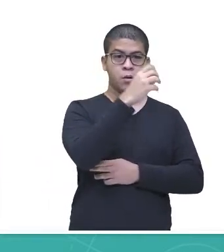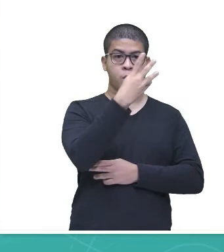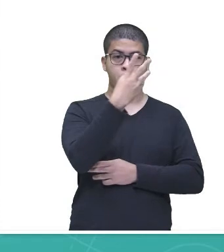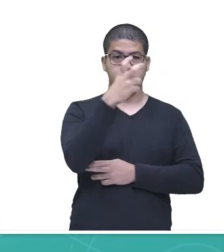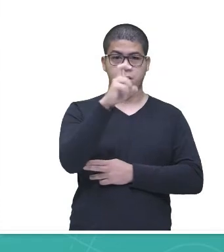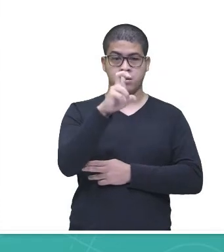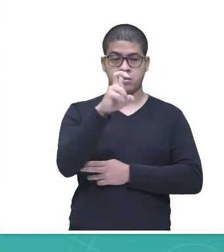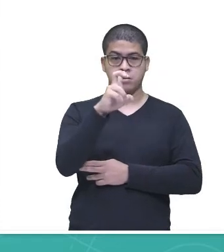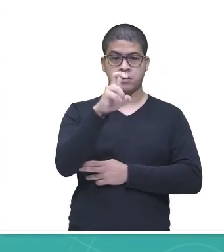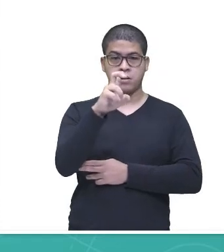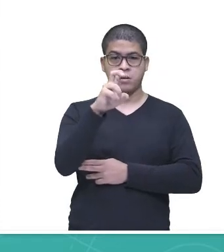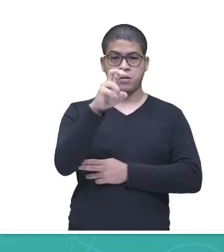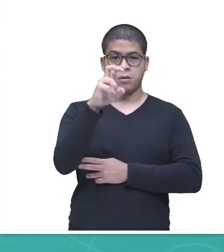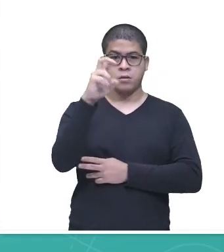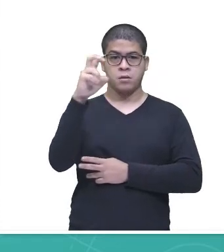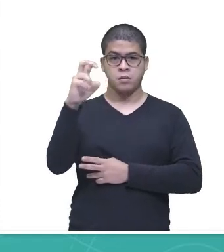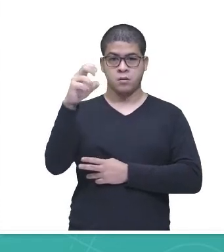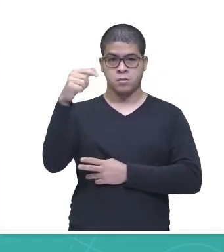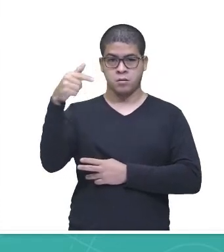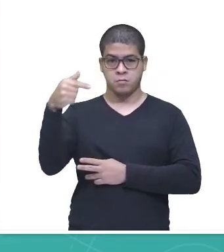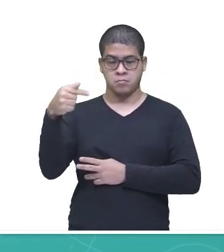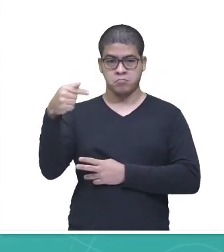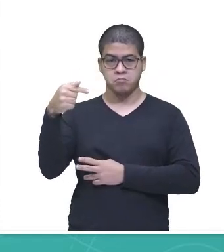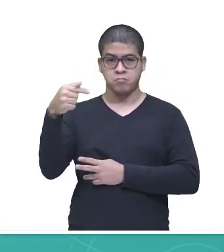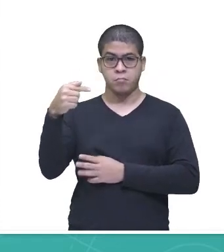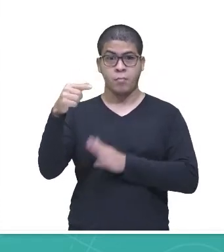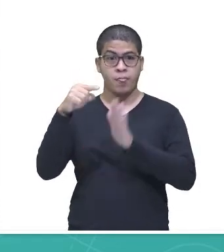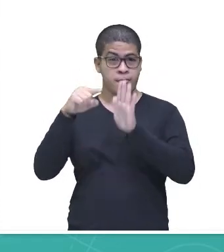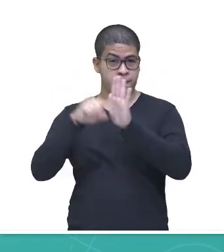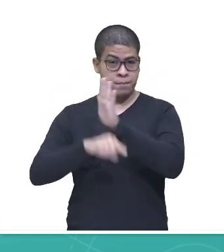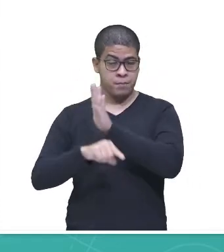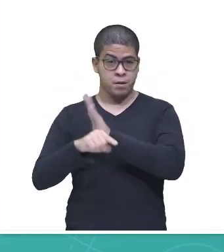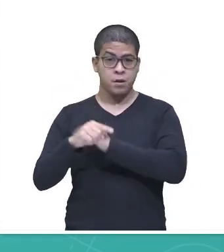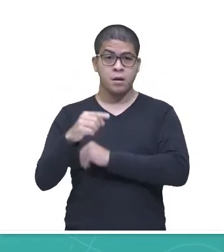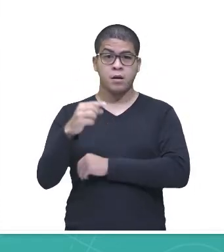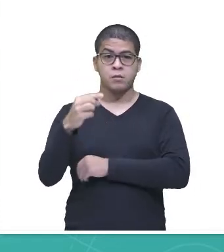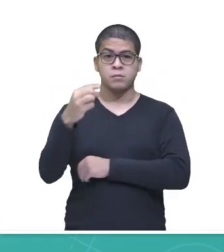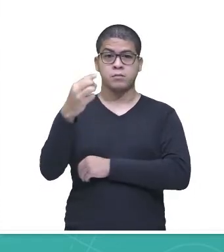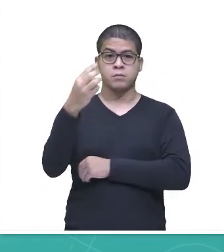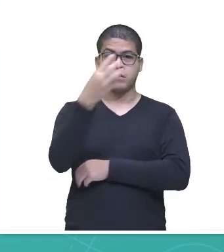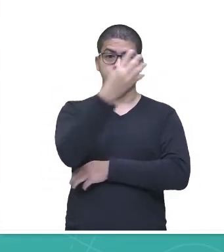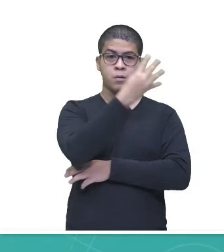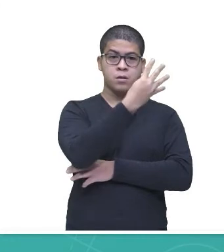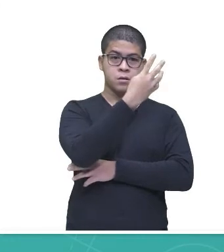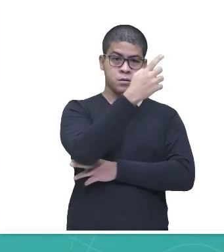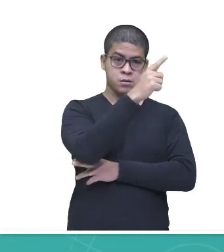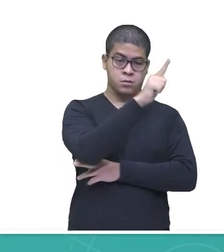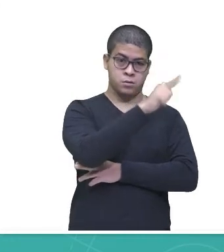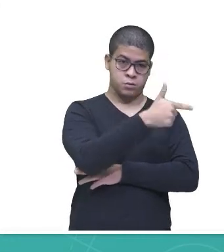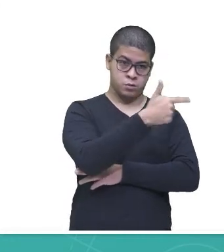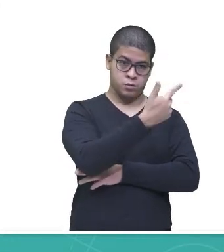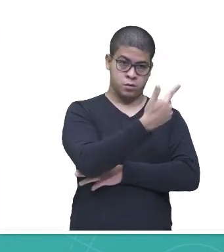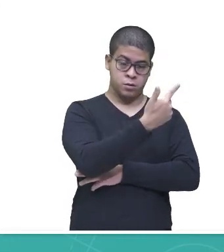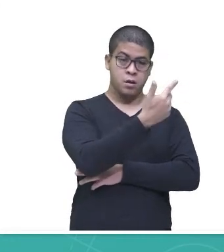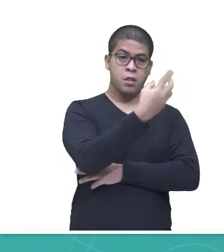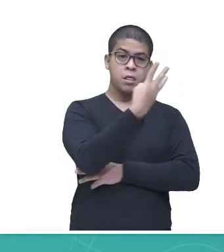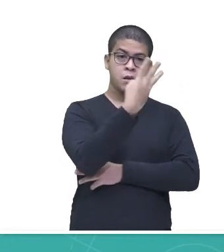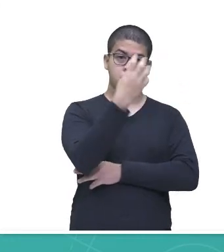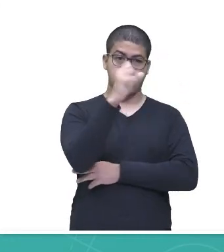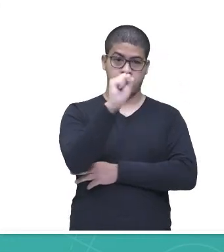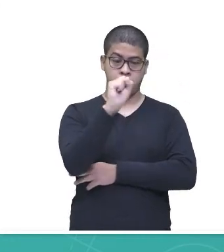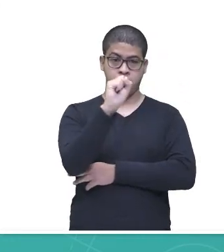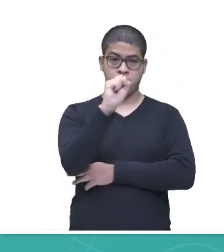graus, 45 minutos, 57 segundos menos 42 graus,